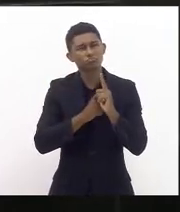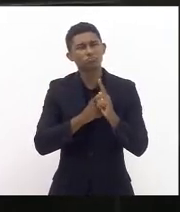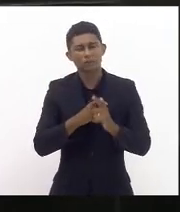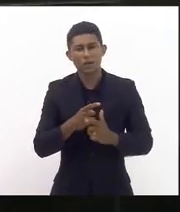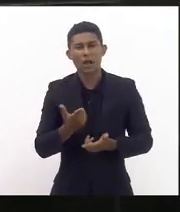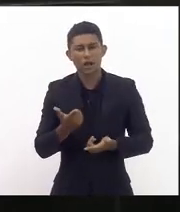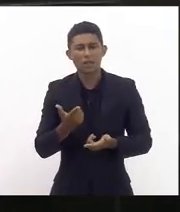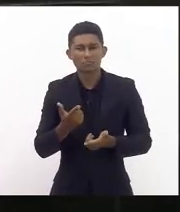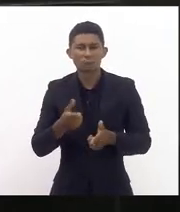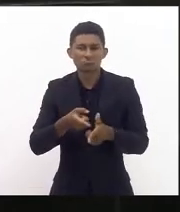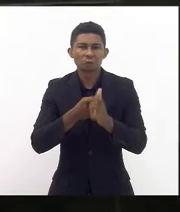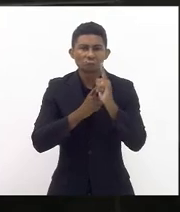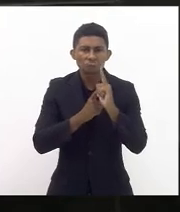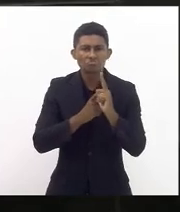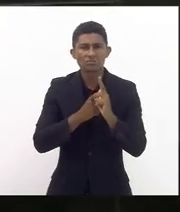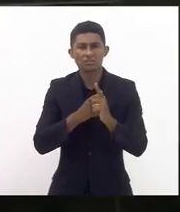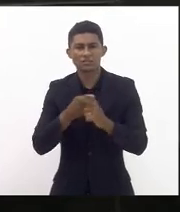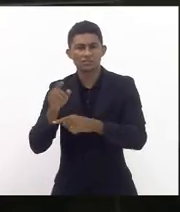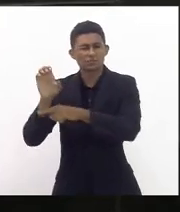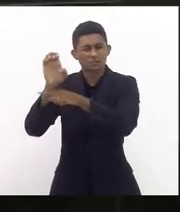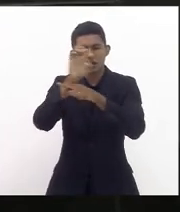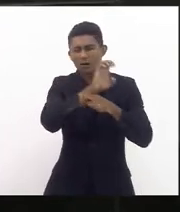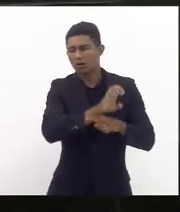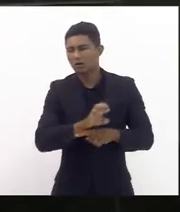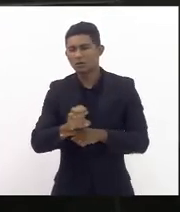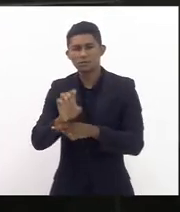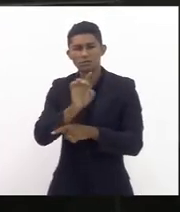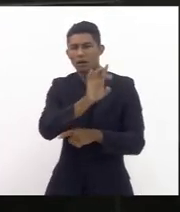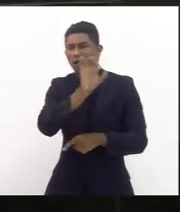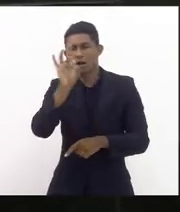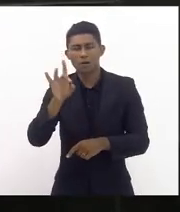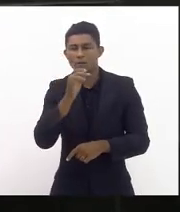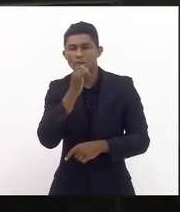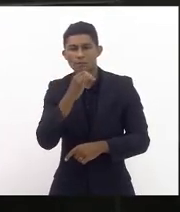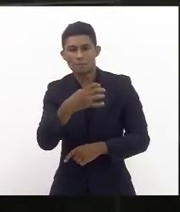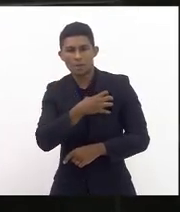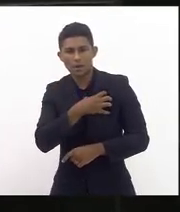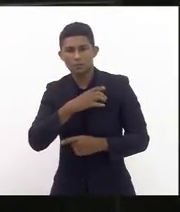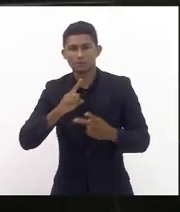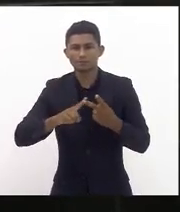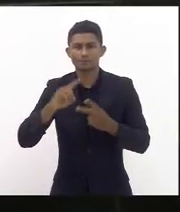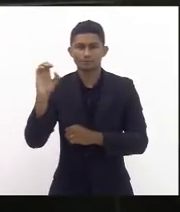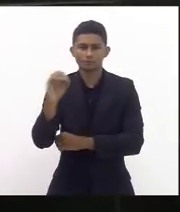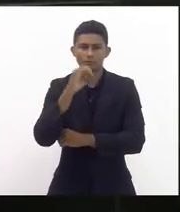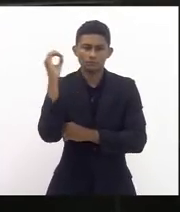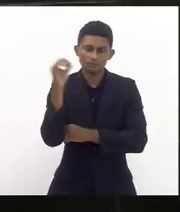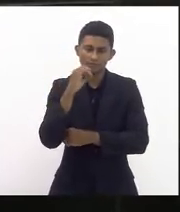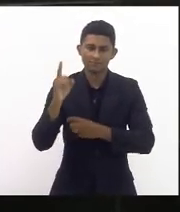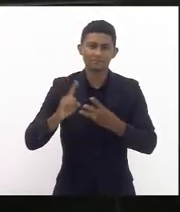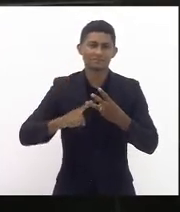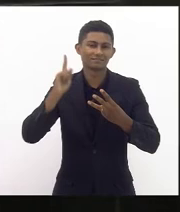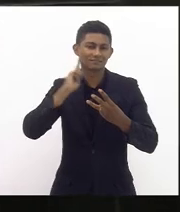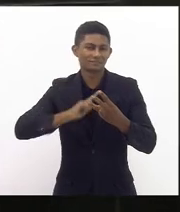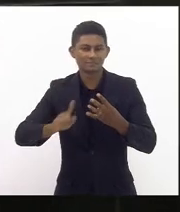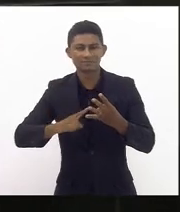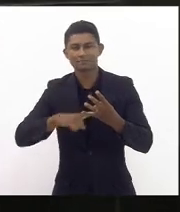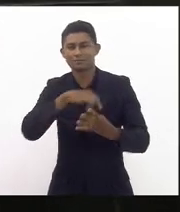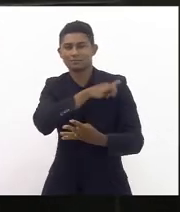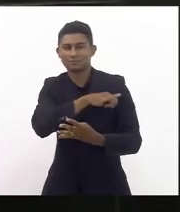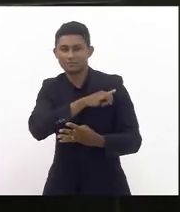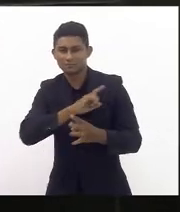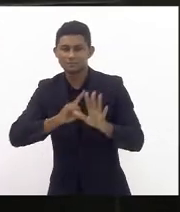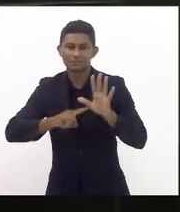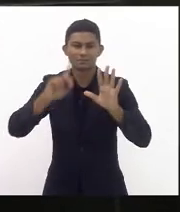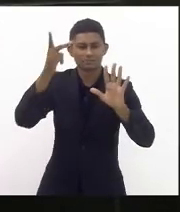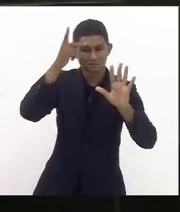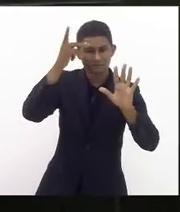na dívida pública de cada estado. E esses estados são Bahia, Rio Grande do Sul, Minas Gerais, Rio de Janeiro e São Paulo.